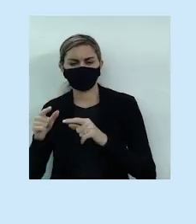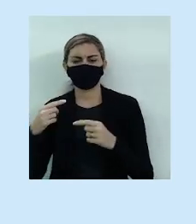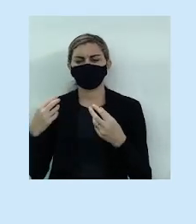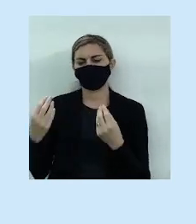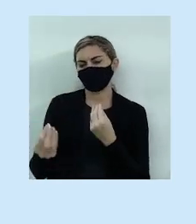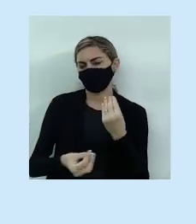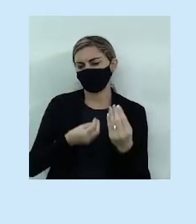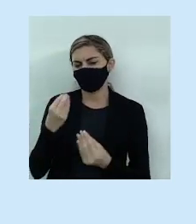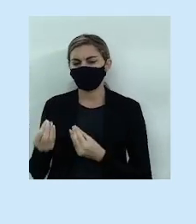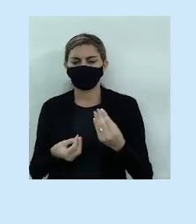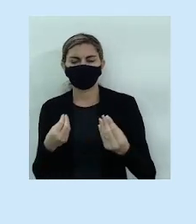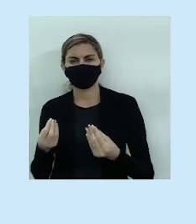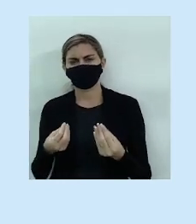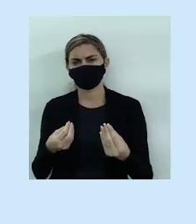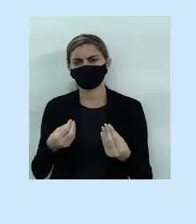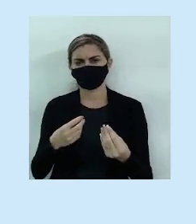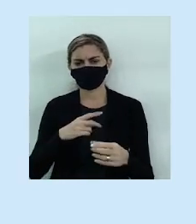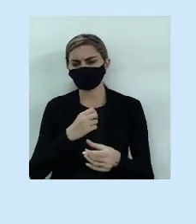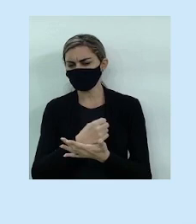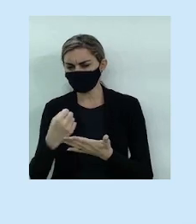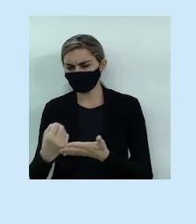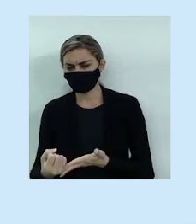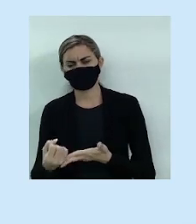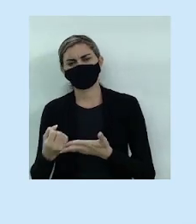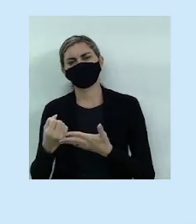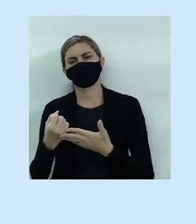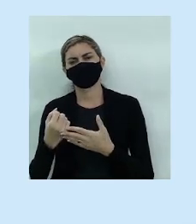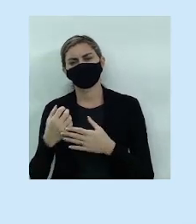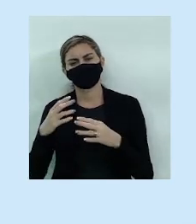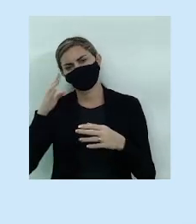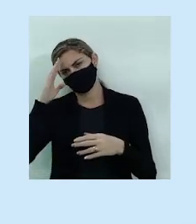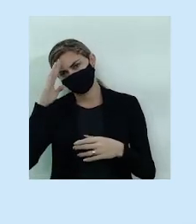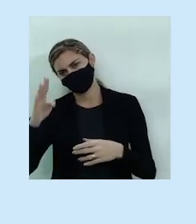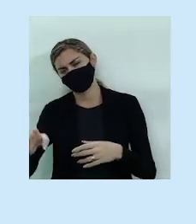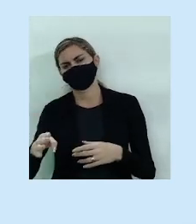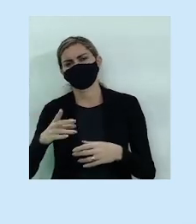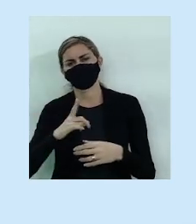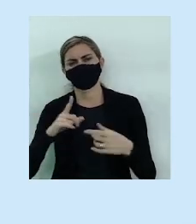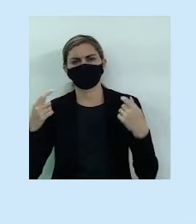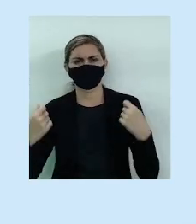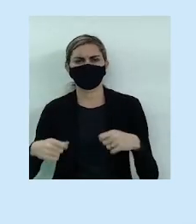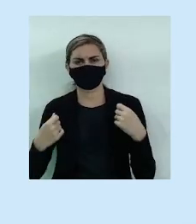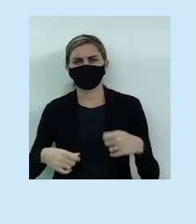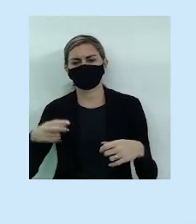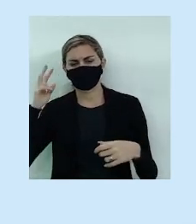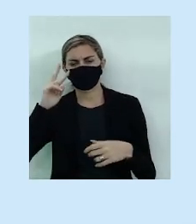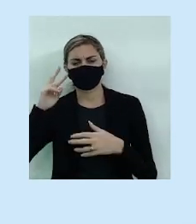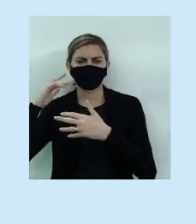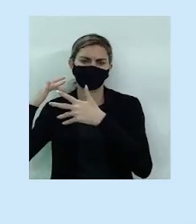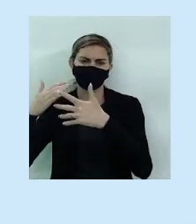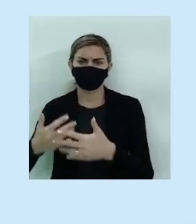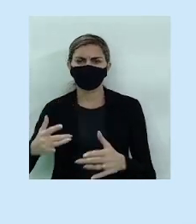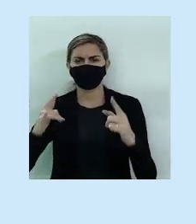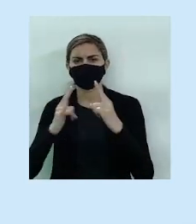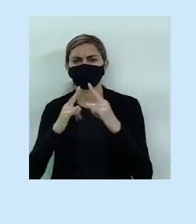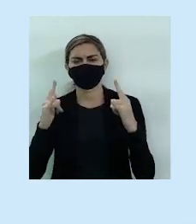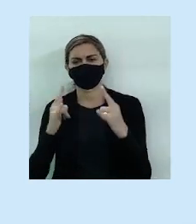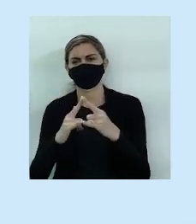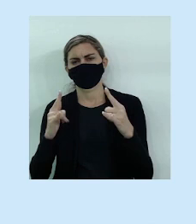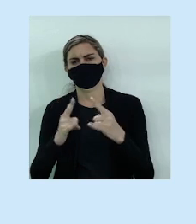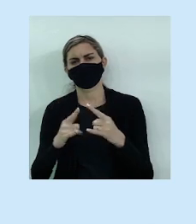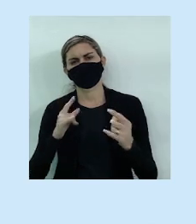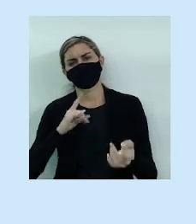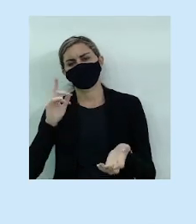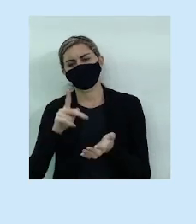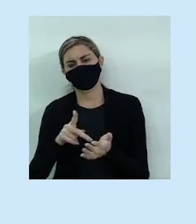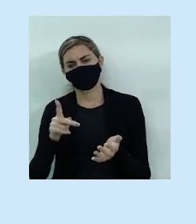ela é tratada, o tratamento documental e, principalmente, a gente precisa ver a história daquela instituição. Ela